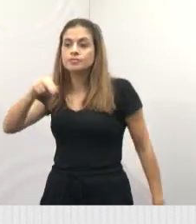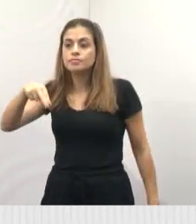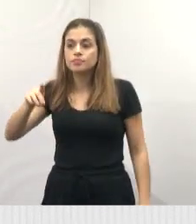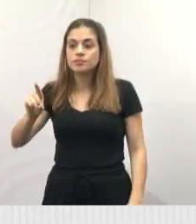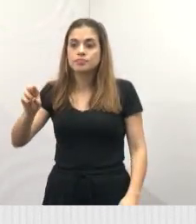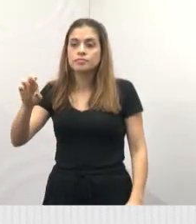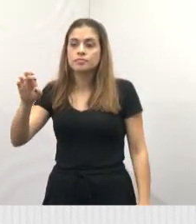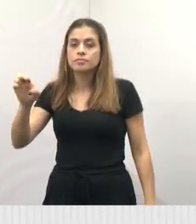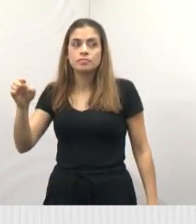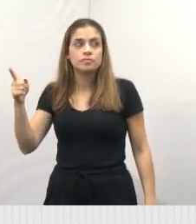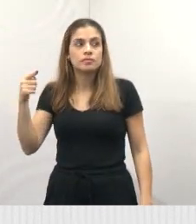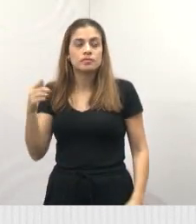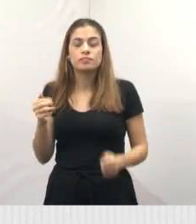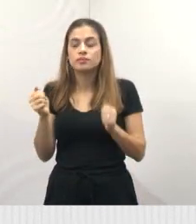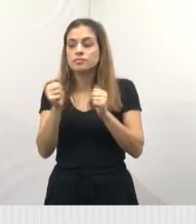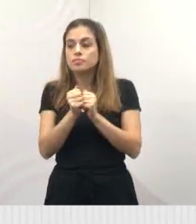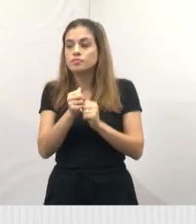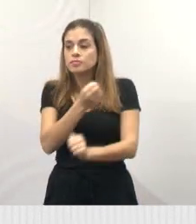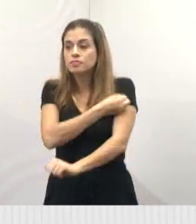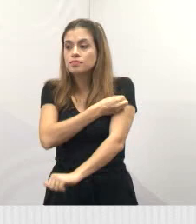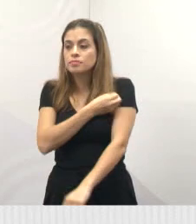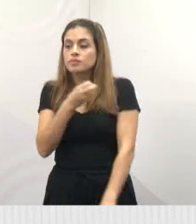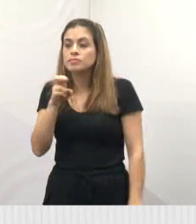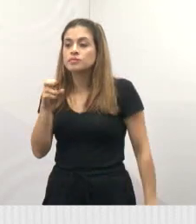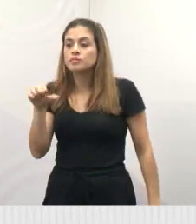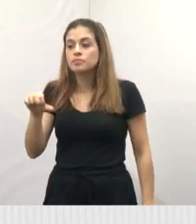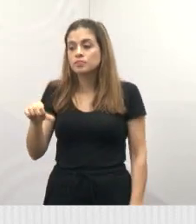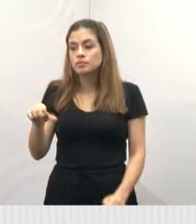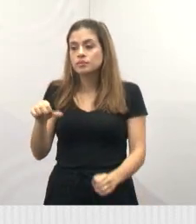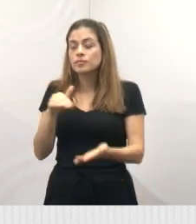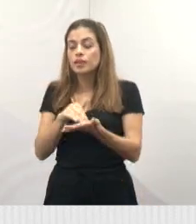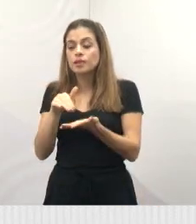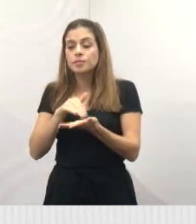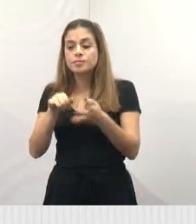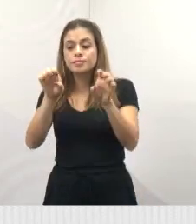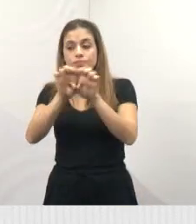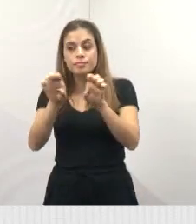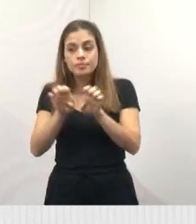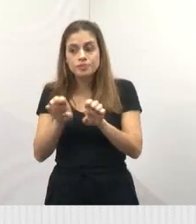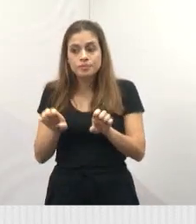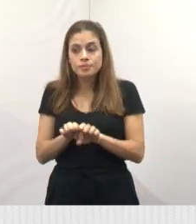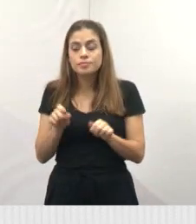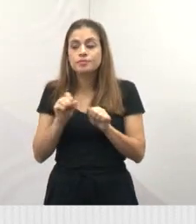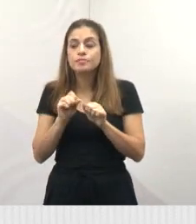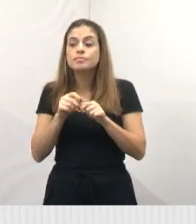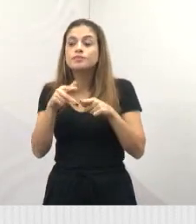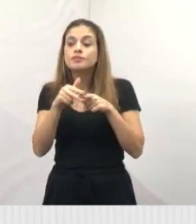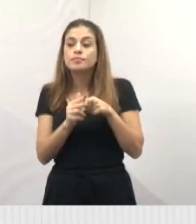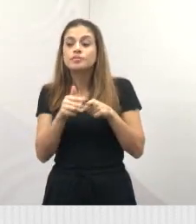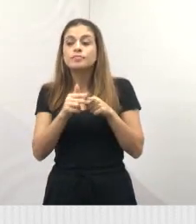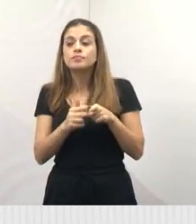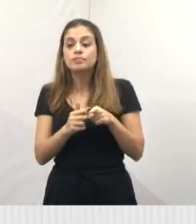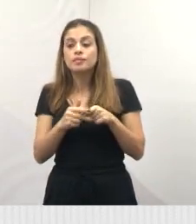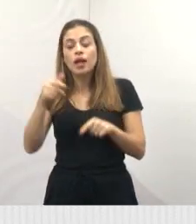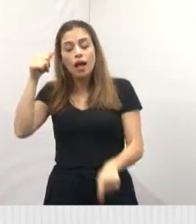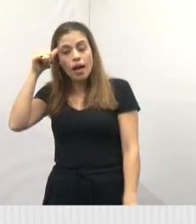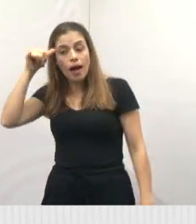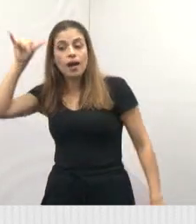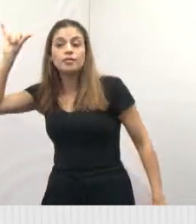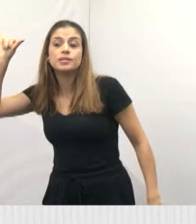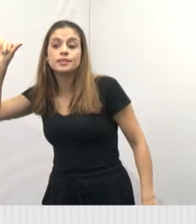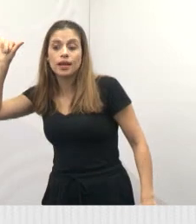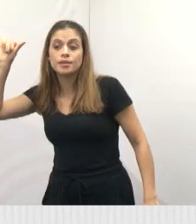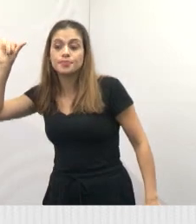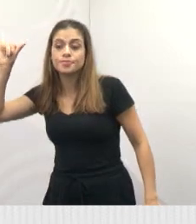Montoro, na altura do 59. A Secretaria de Infraestrutura foi lá e realizou a manutenção para evitar acidentes de um